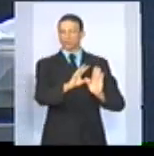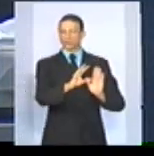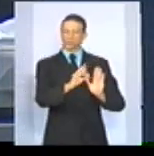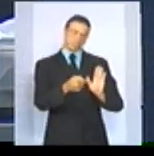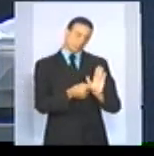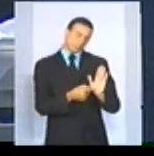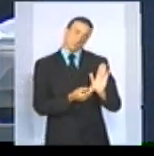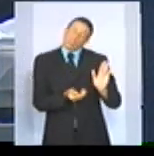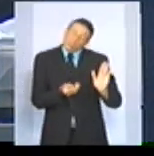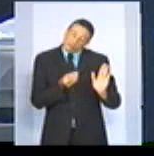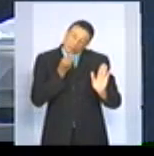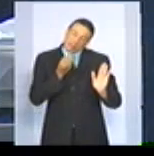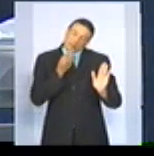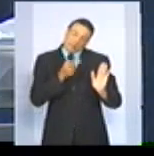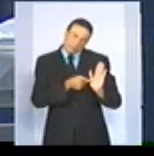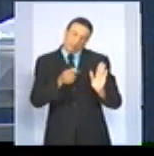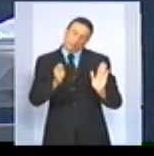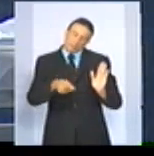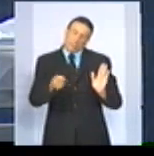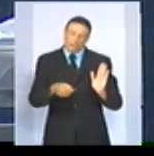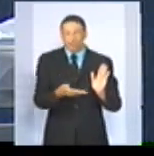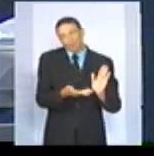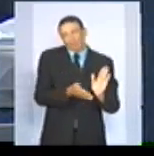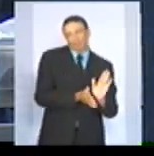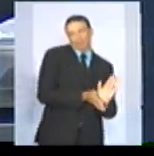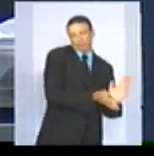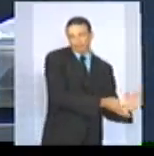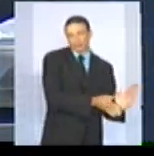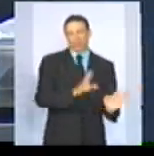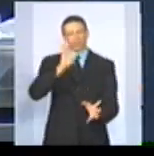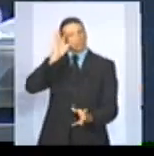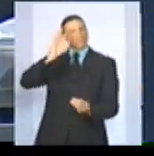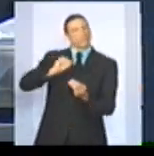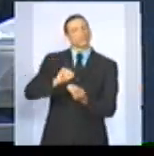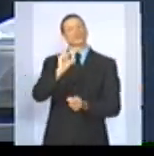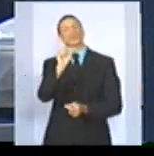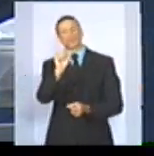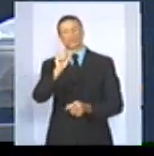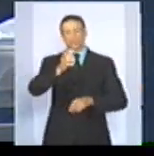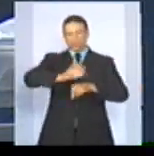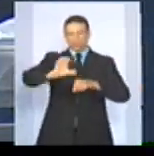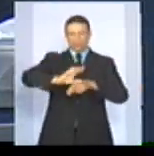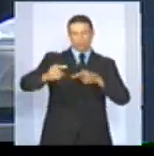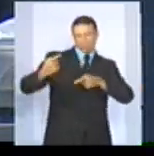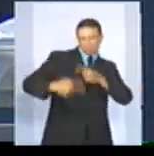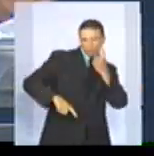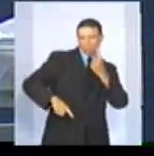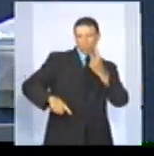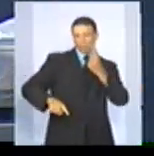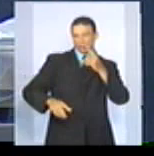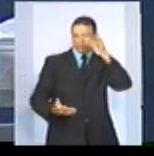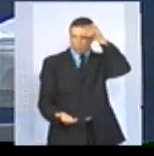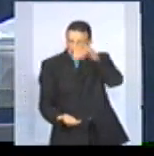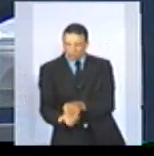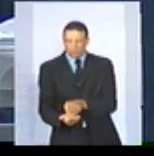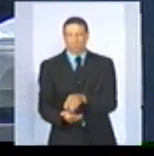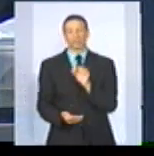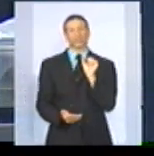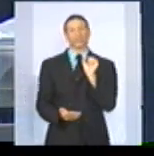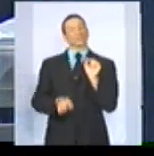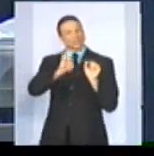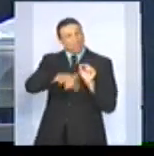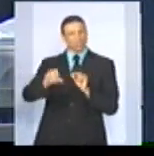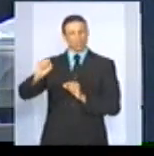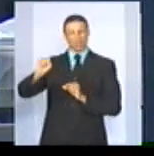do possível esse é um ponto fundamental segundo é óbvio quem tem que dizer se é incondicional ou não em última instância é